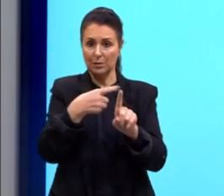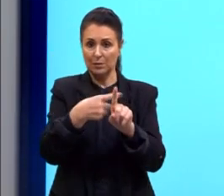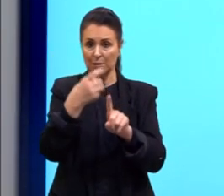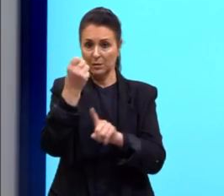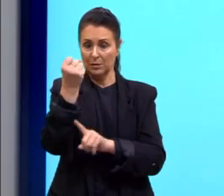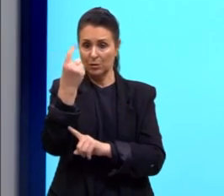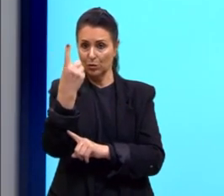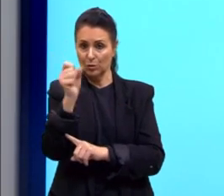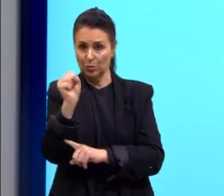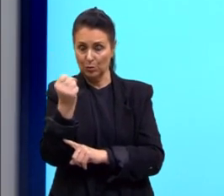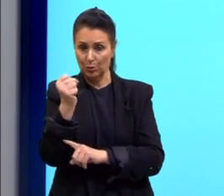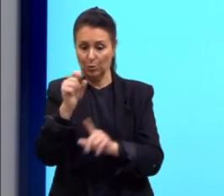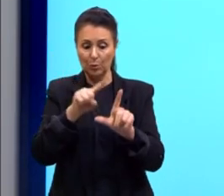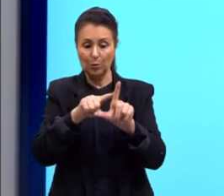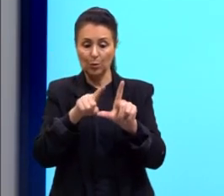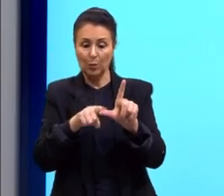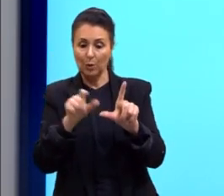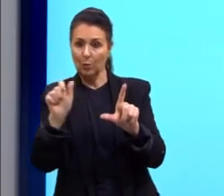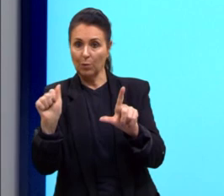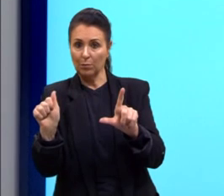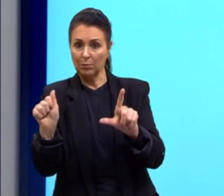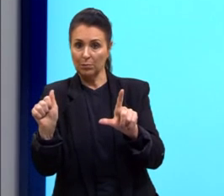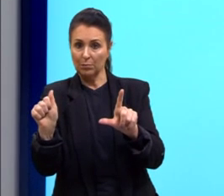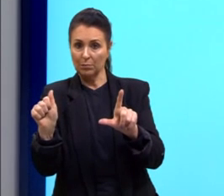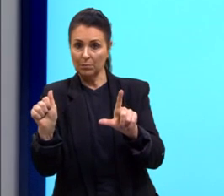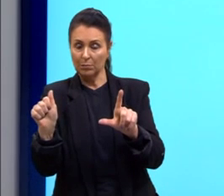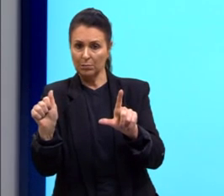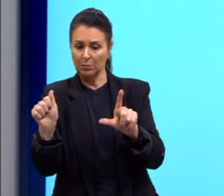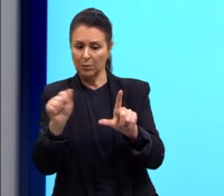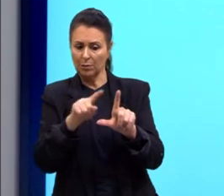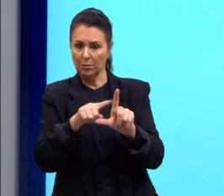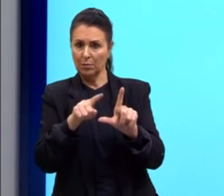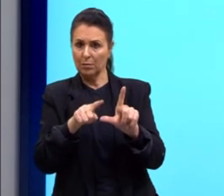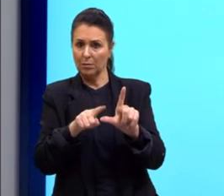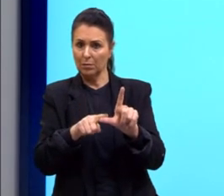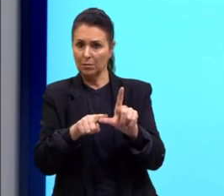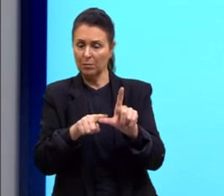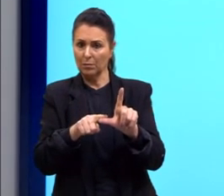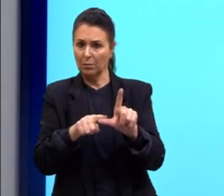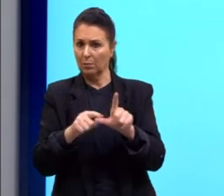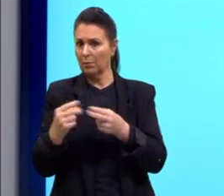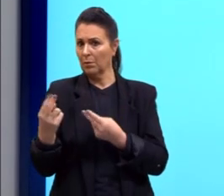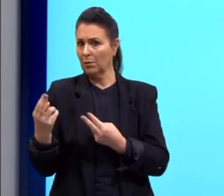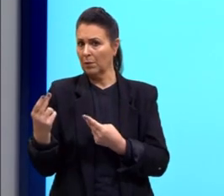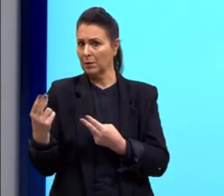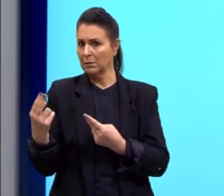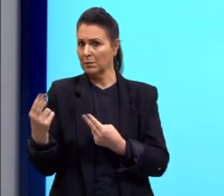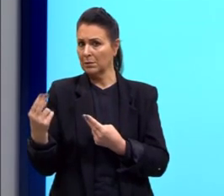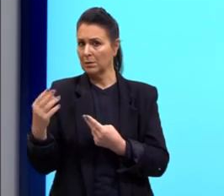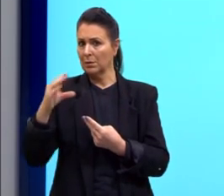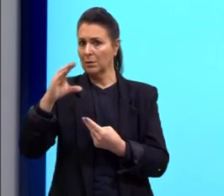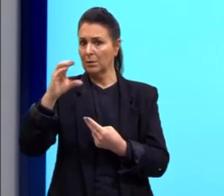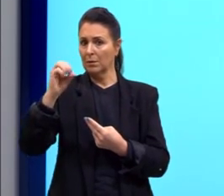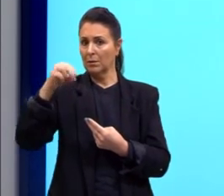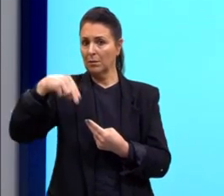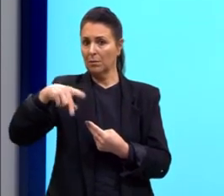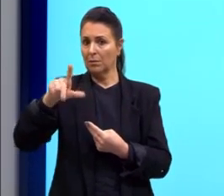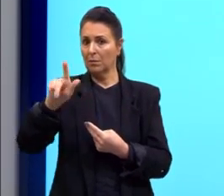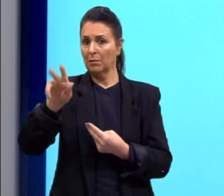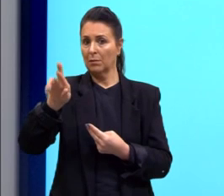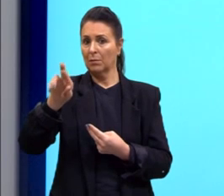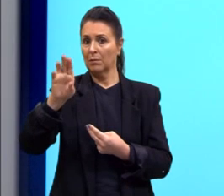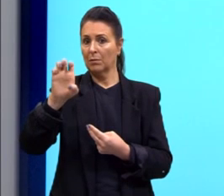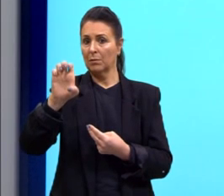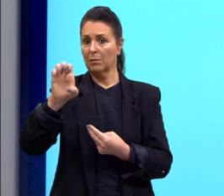+ 18 e o ângulo a eles não são ângulos congruentes se eles não têm a mesma medida